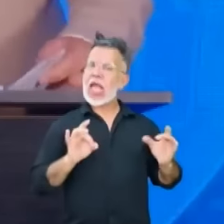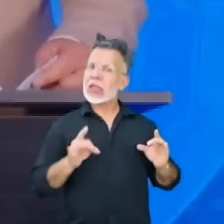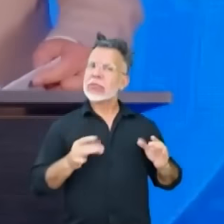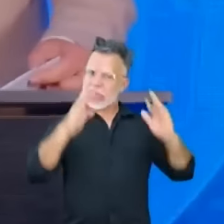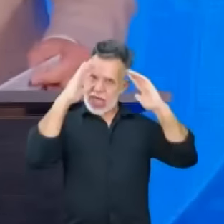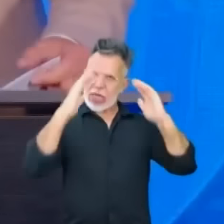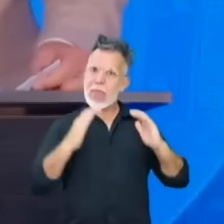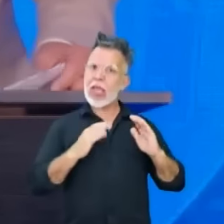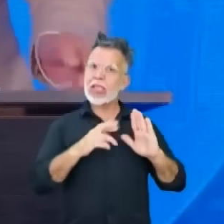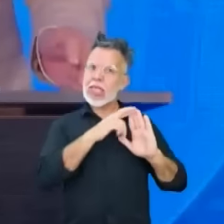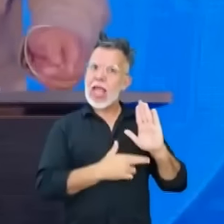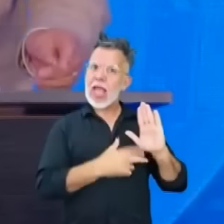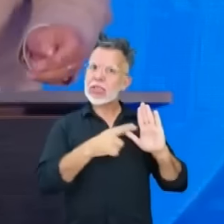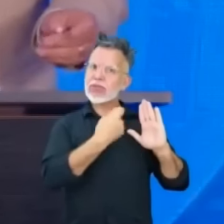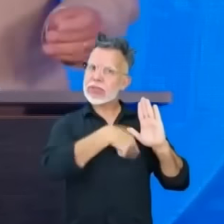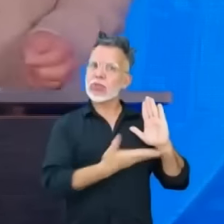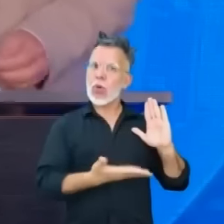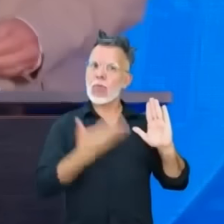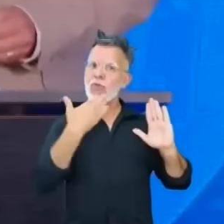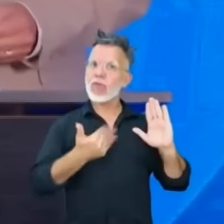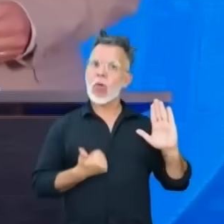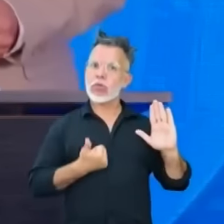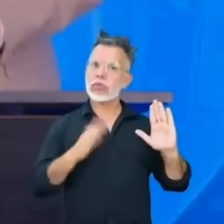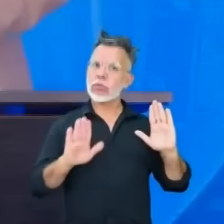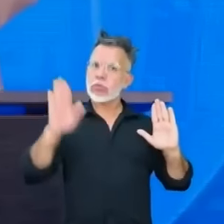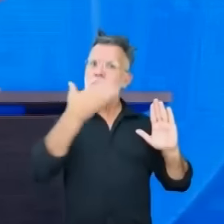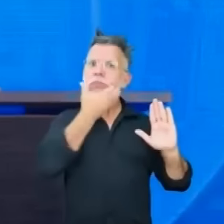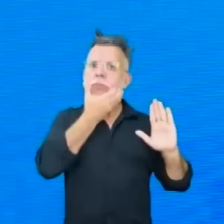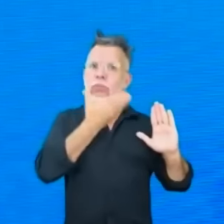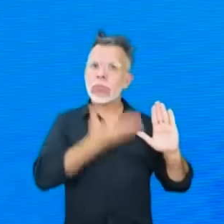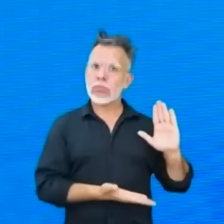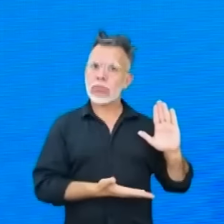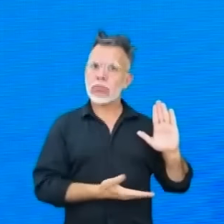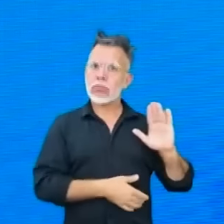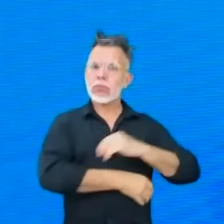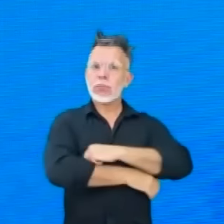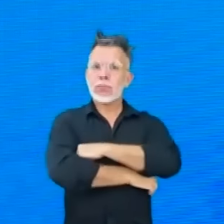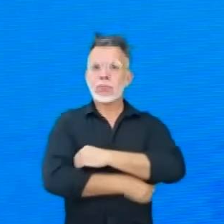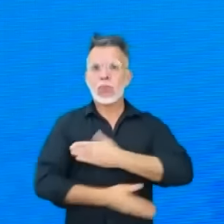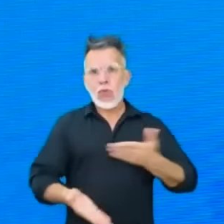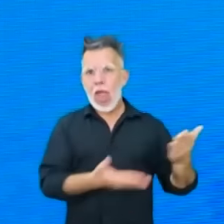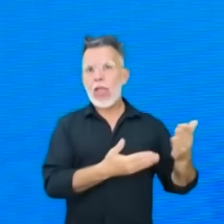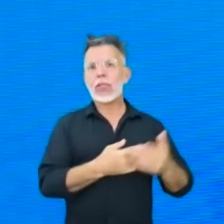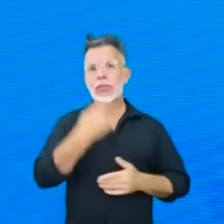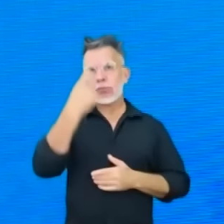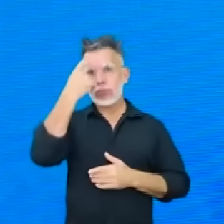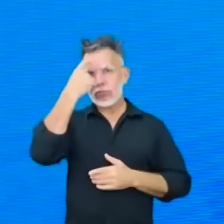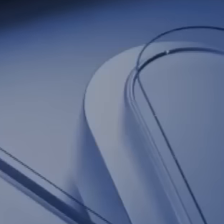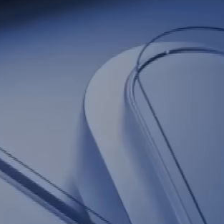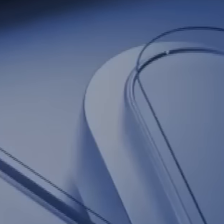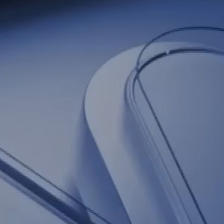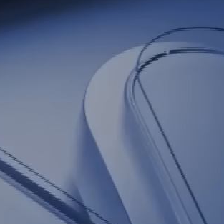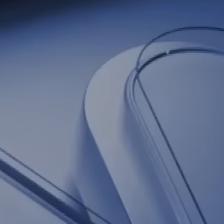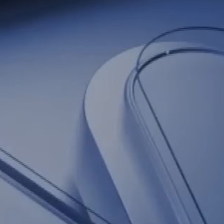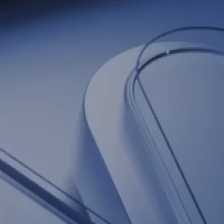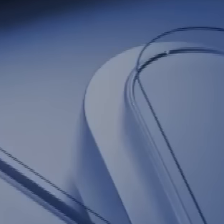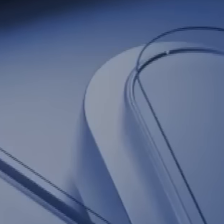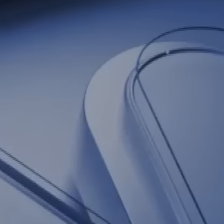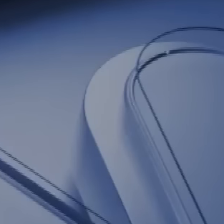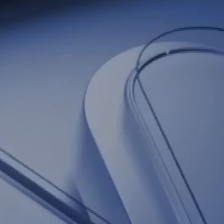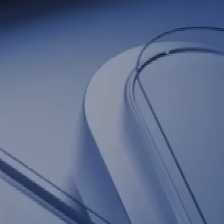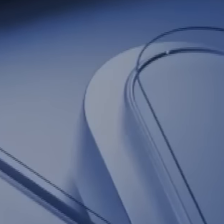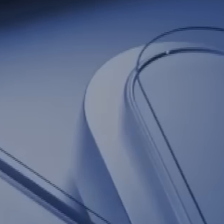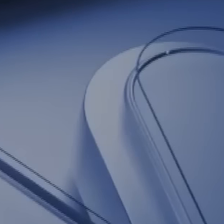agressão aconteceu logo após Pablo Marçal deixar o púlpito, expulso por receber 3 advertências. Nesse